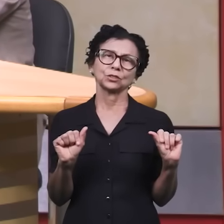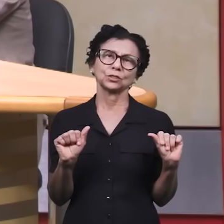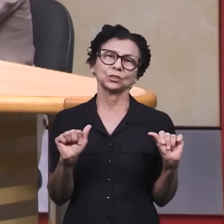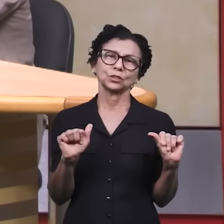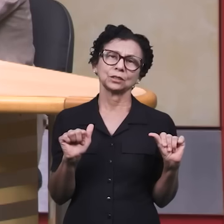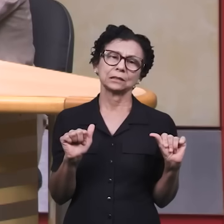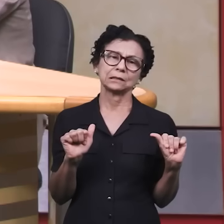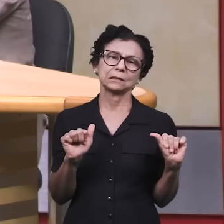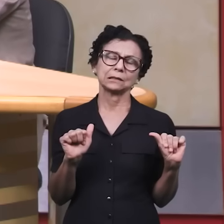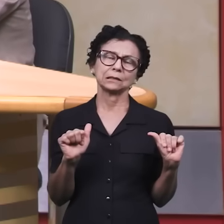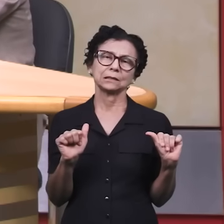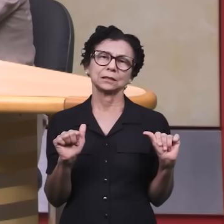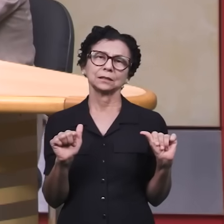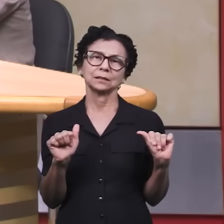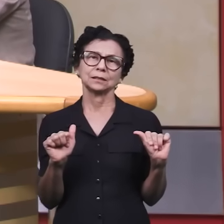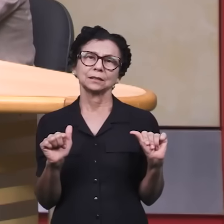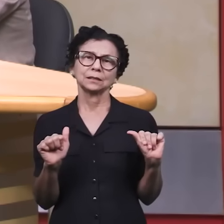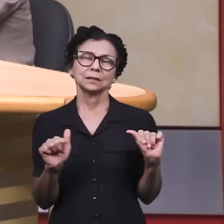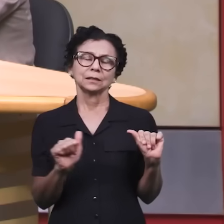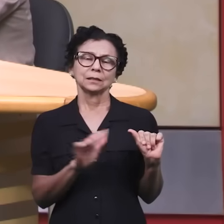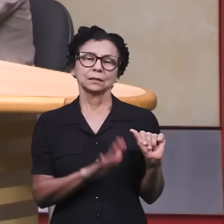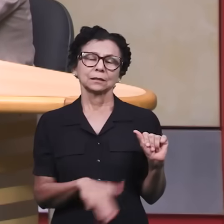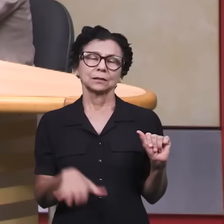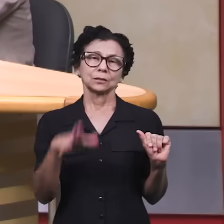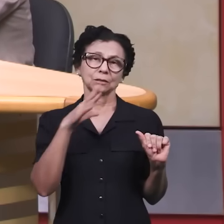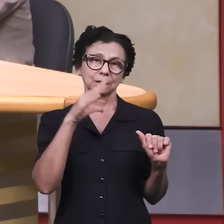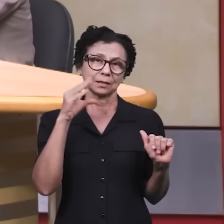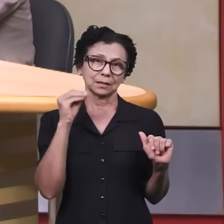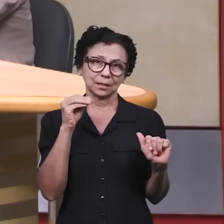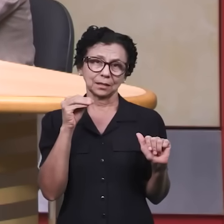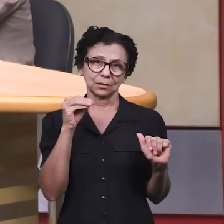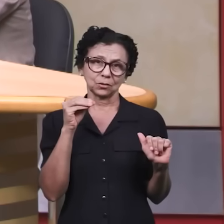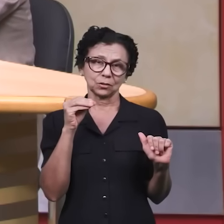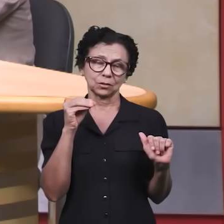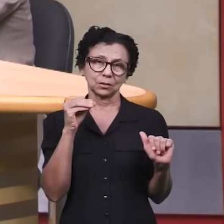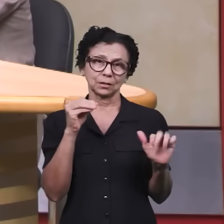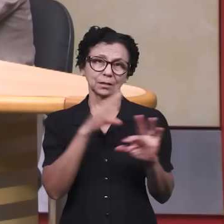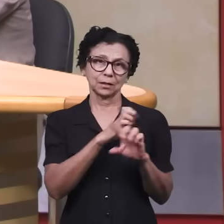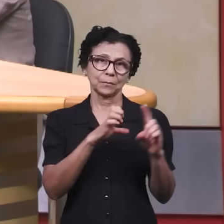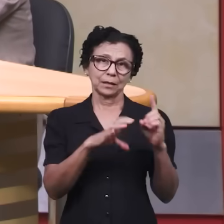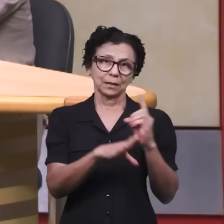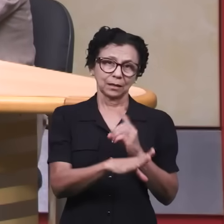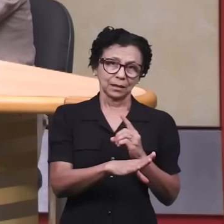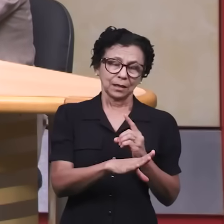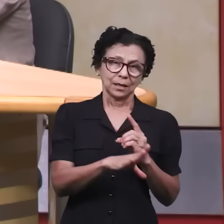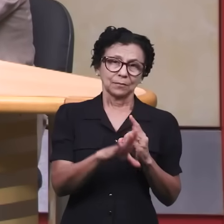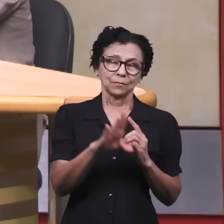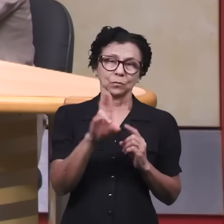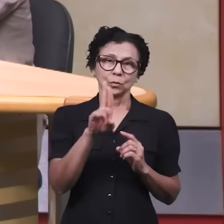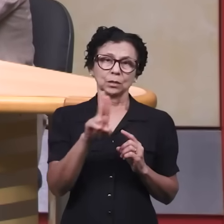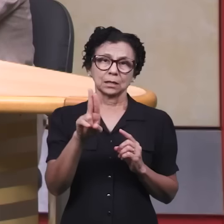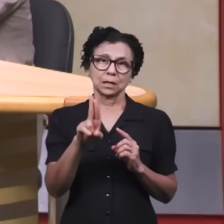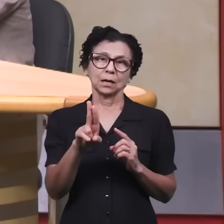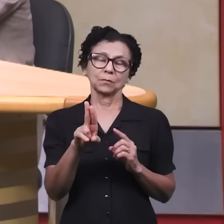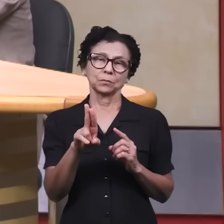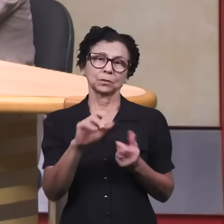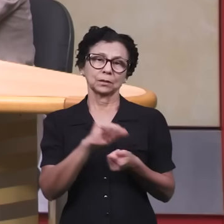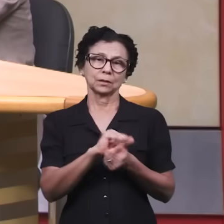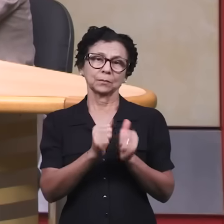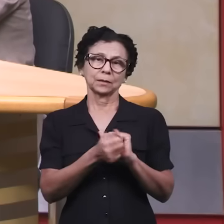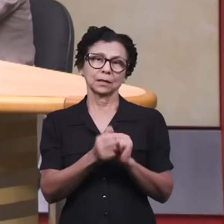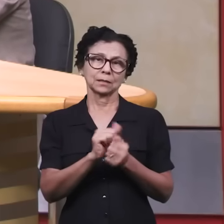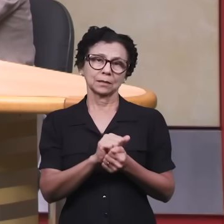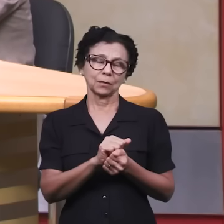envolver esse segmento da igreja, que é crianças, intermediários e adolescentes, na escola bíblica, através de um método que sempre